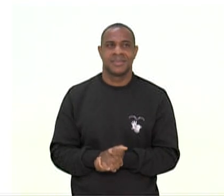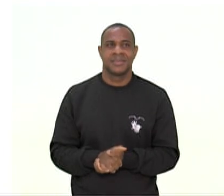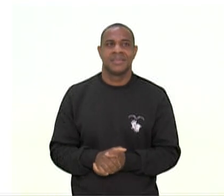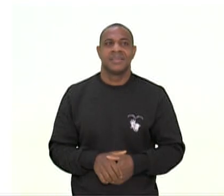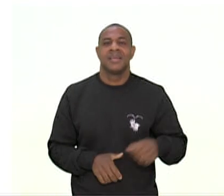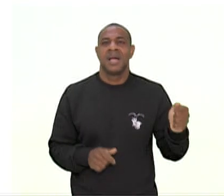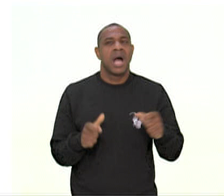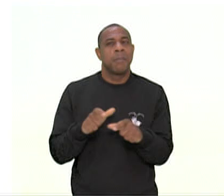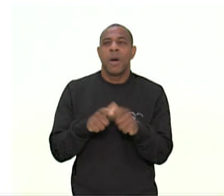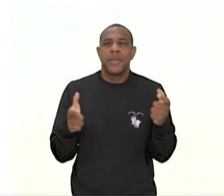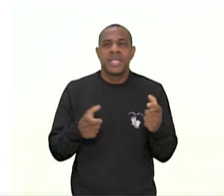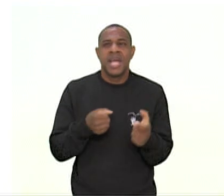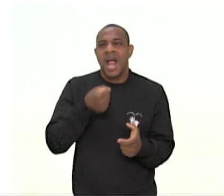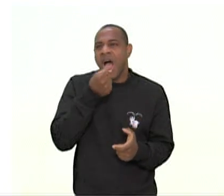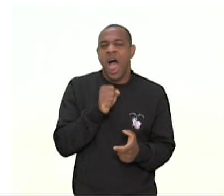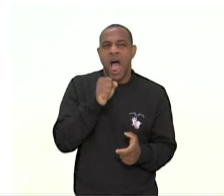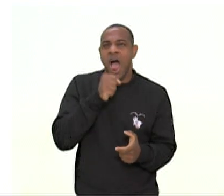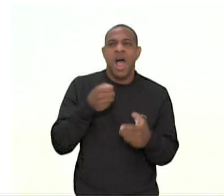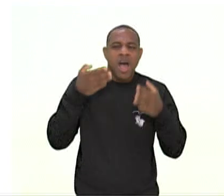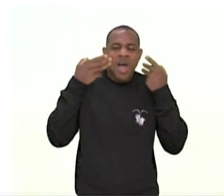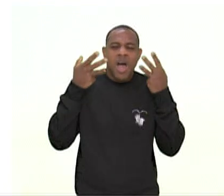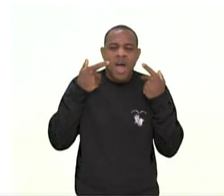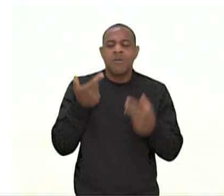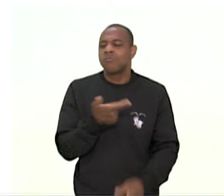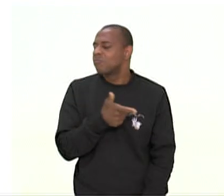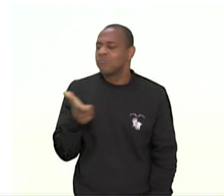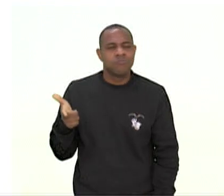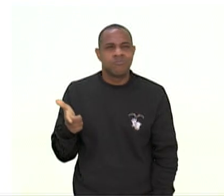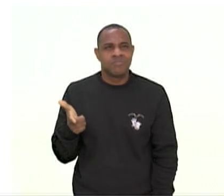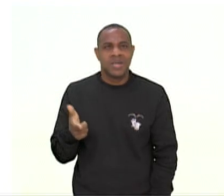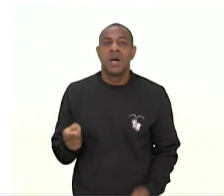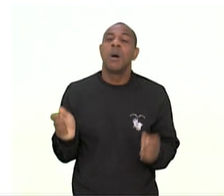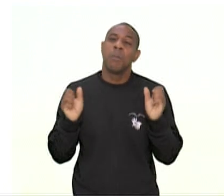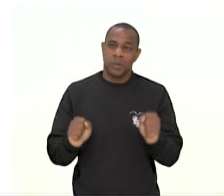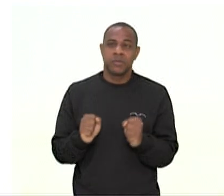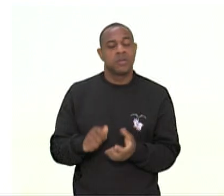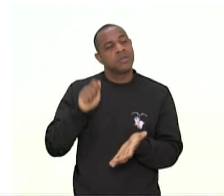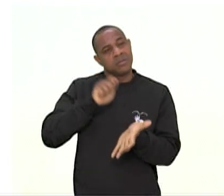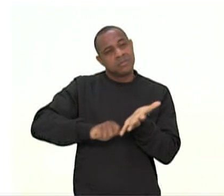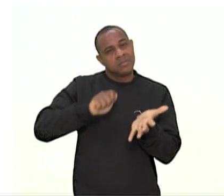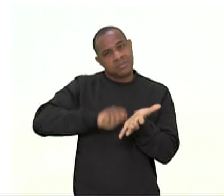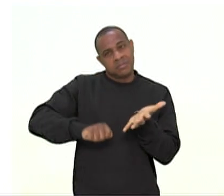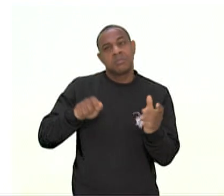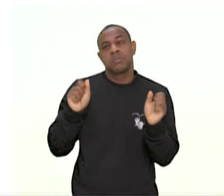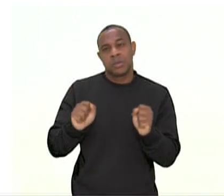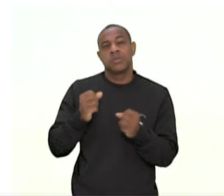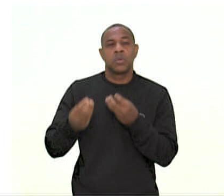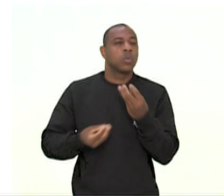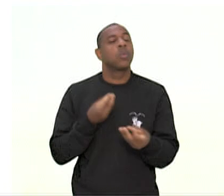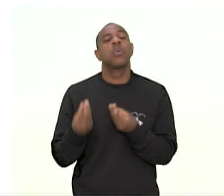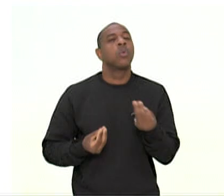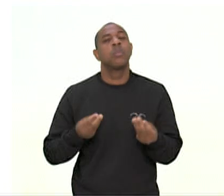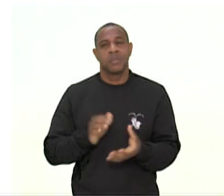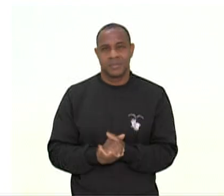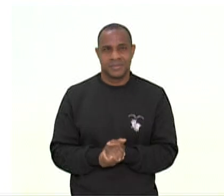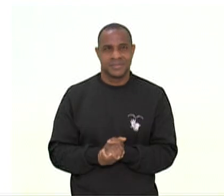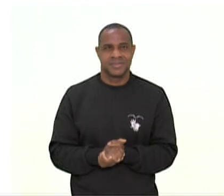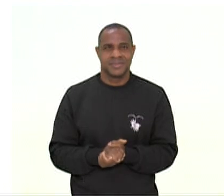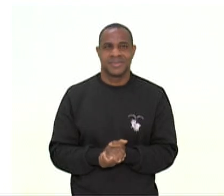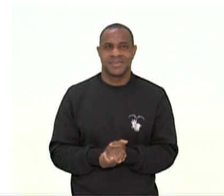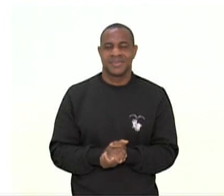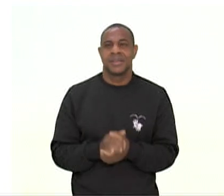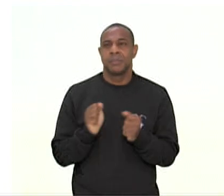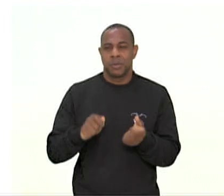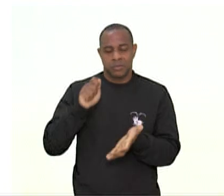A maioria dos gatos não toma sorvete. Também poderia ser escrita da seguinte forma. Olha, então eu tenho uma forma diferente